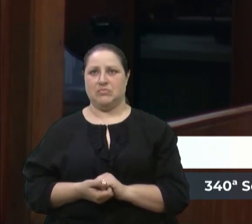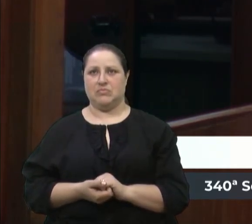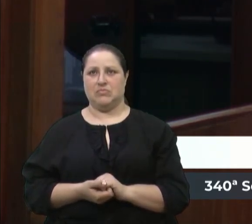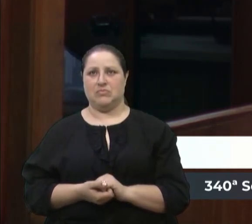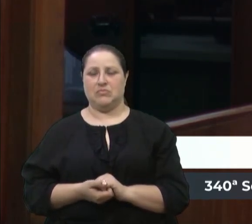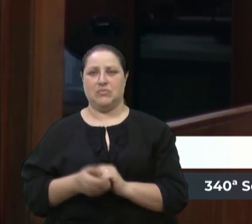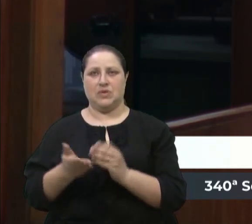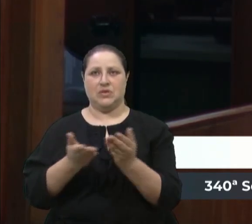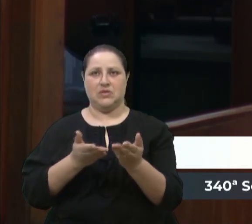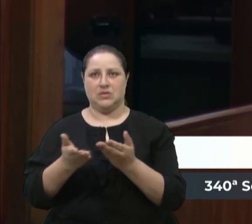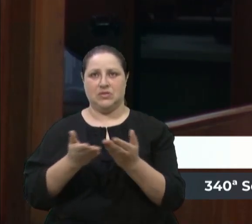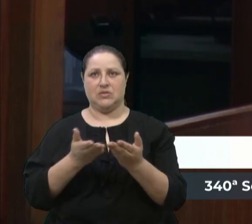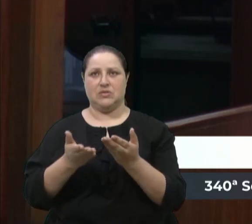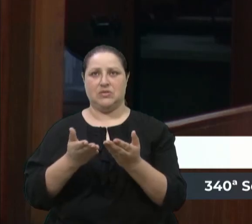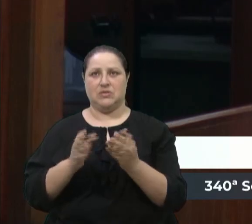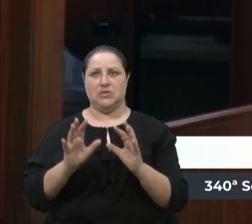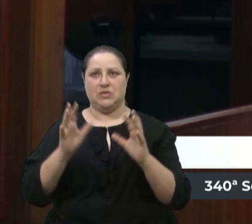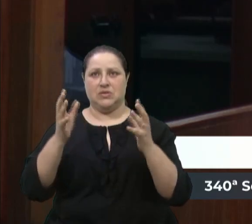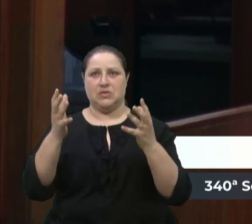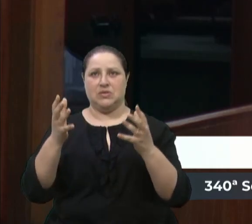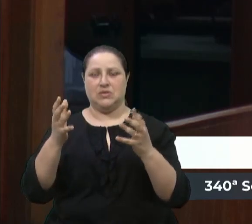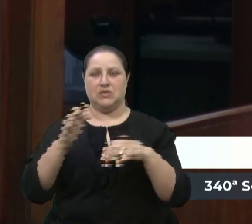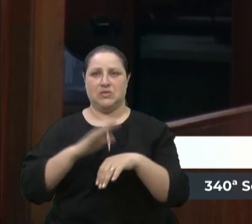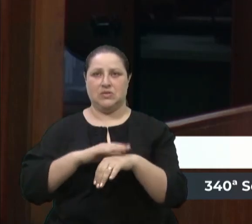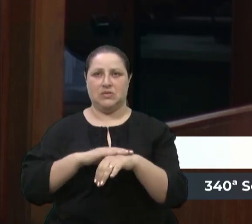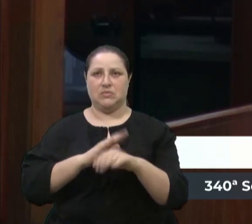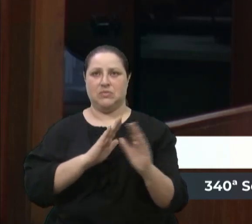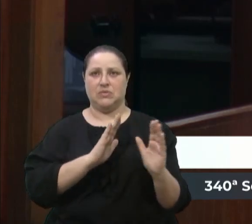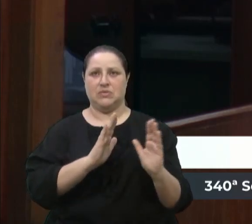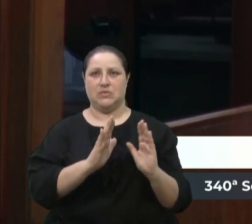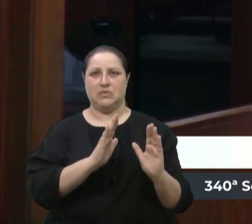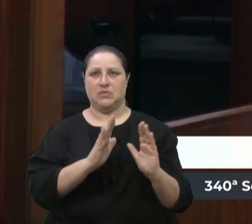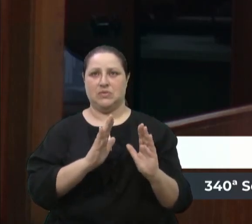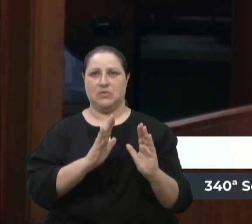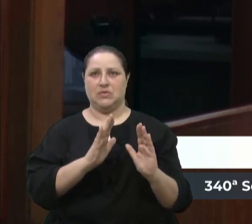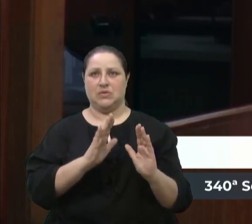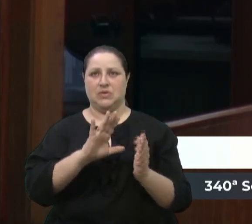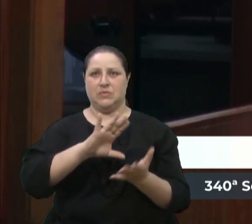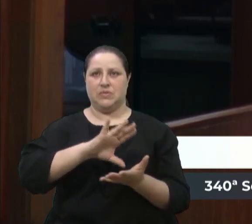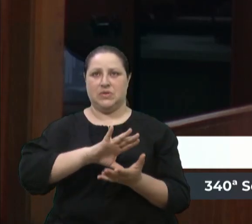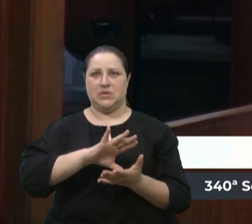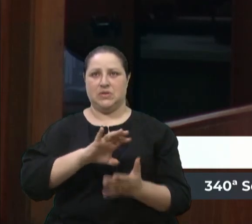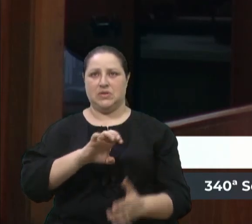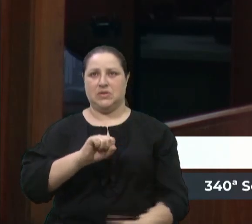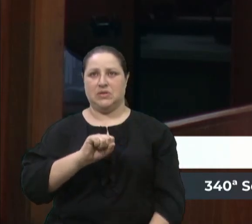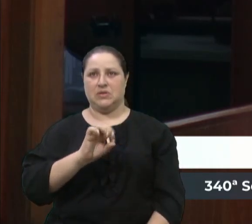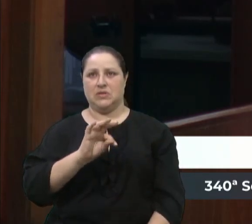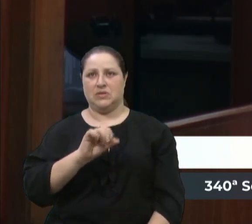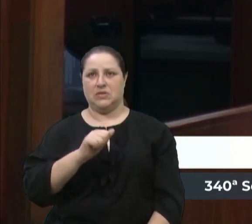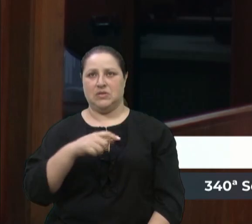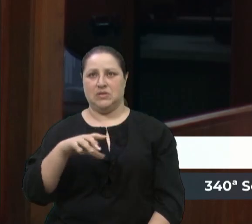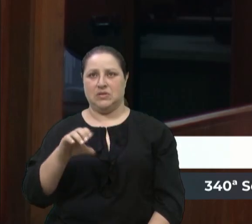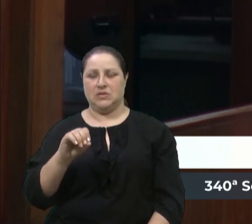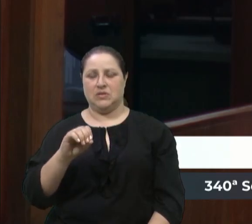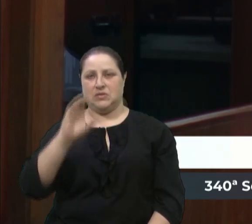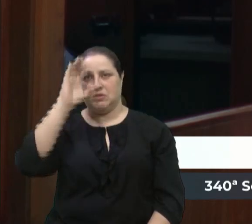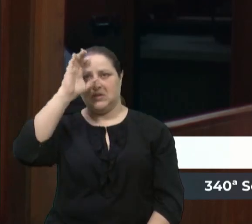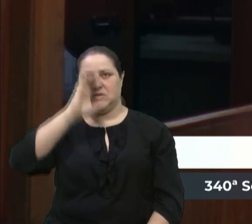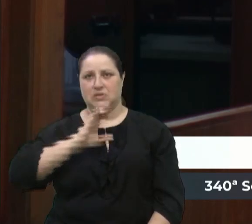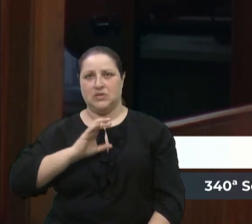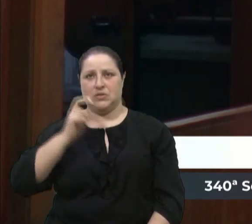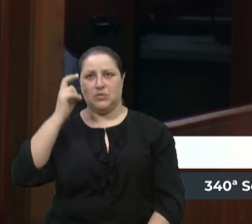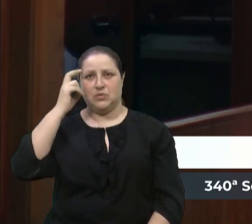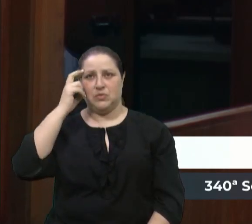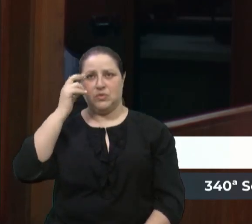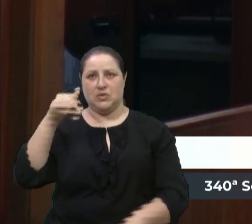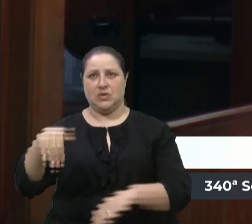O atendimento ocorrerá temporariamente na Praça Estação Cidadania Cultura,